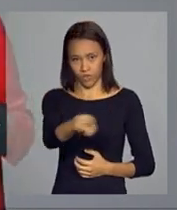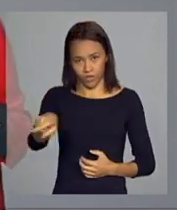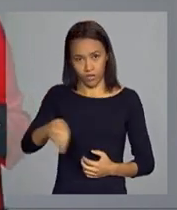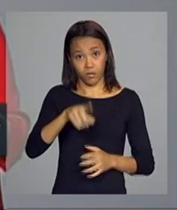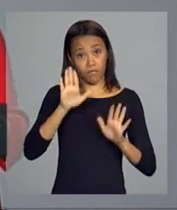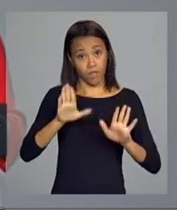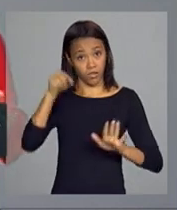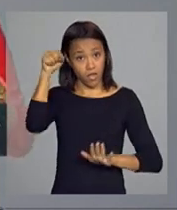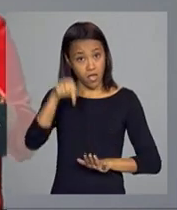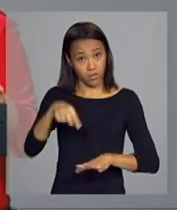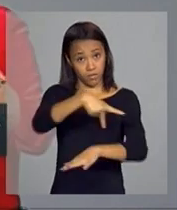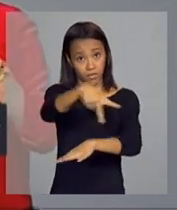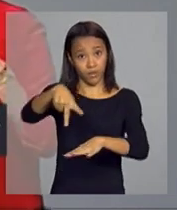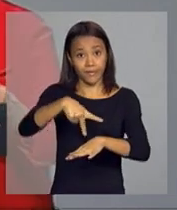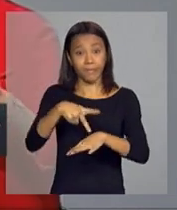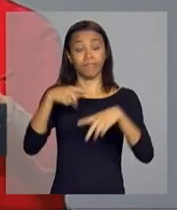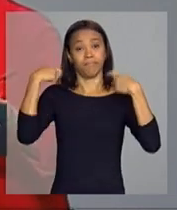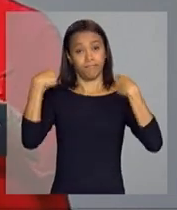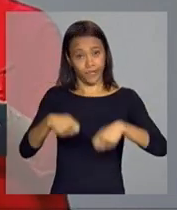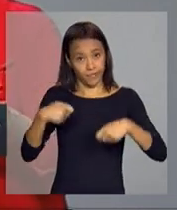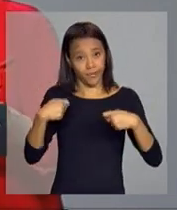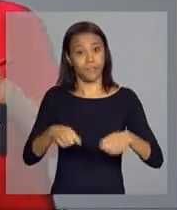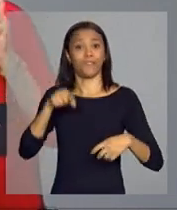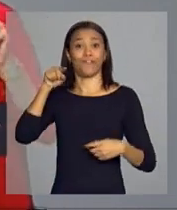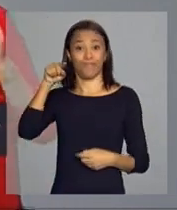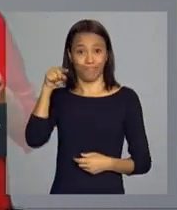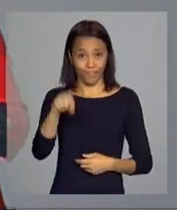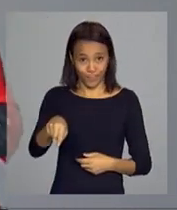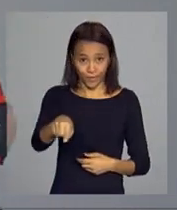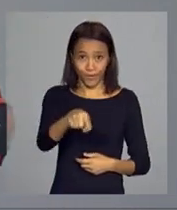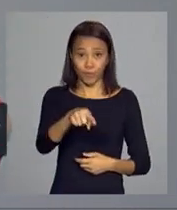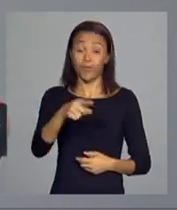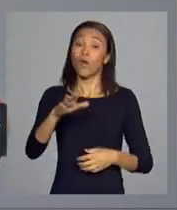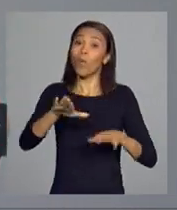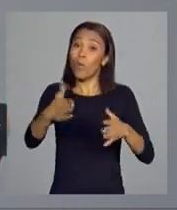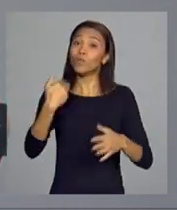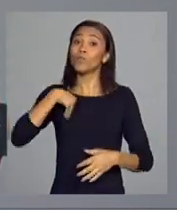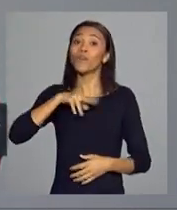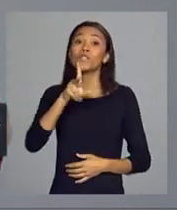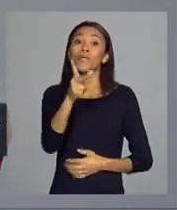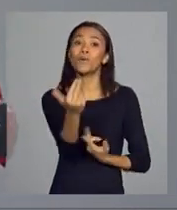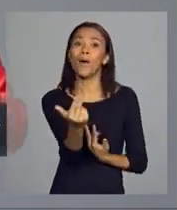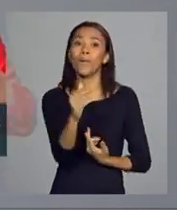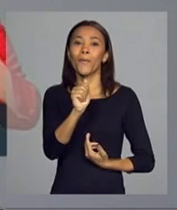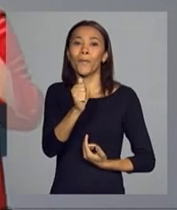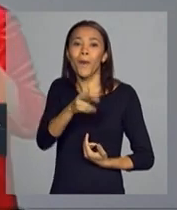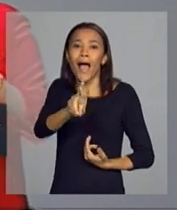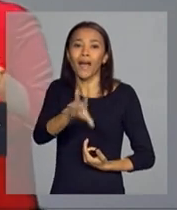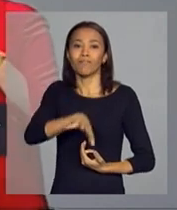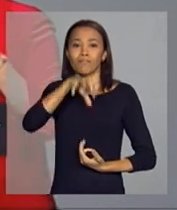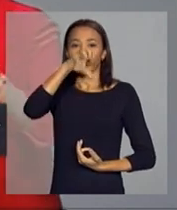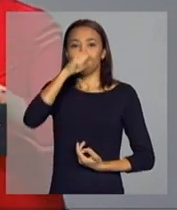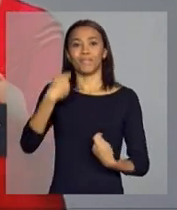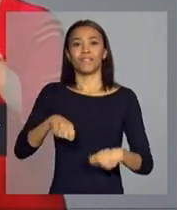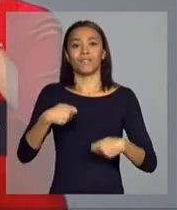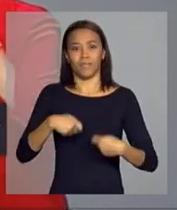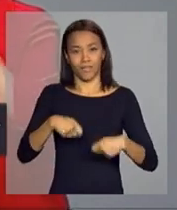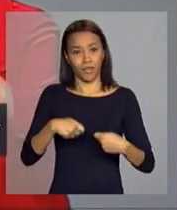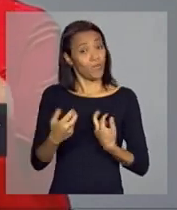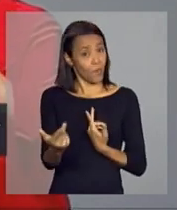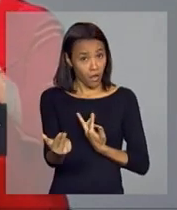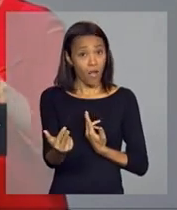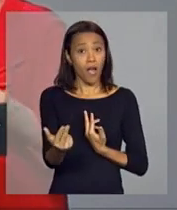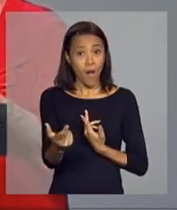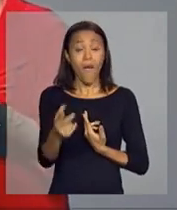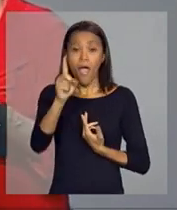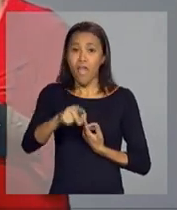esse país precisa disso como nós precisamos de ar para respirar. É através da